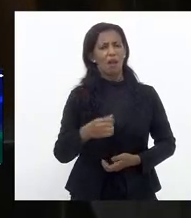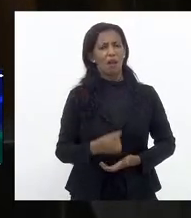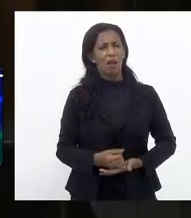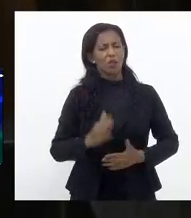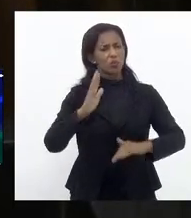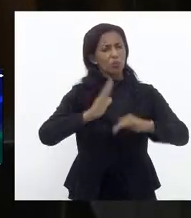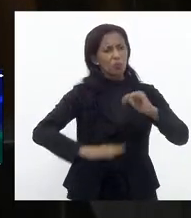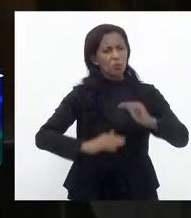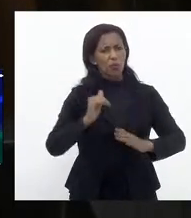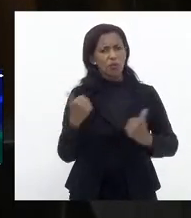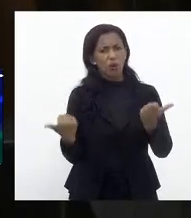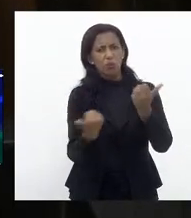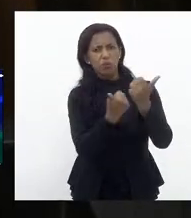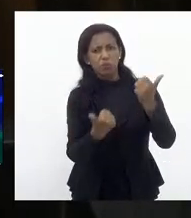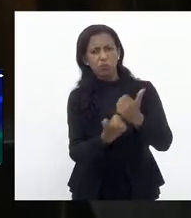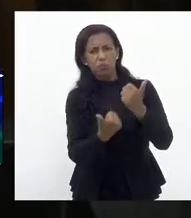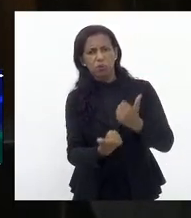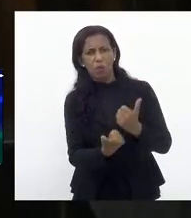criados